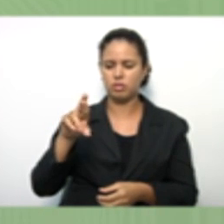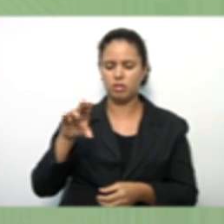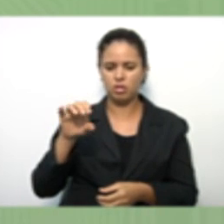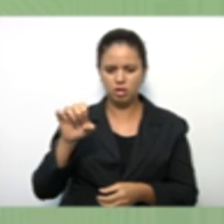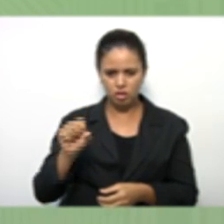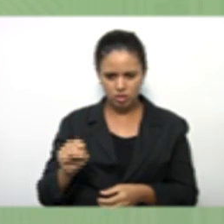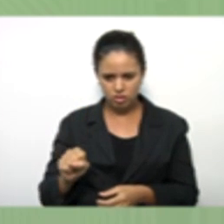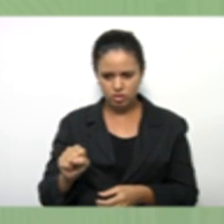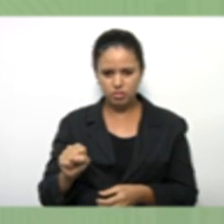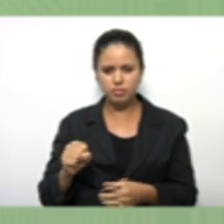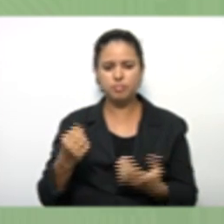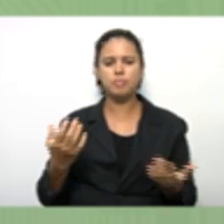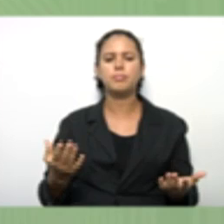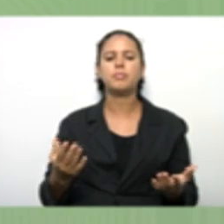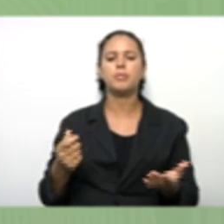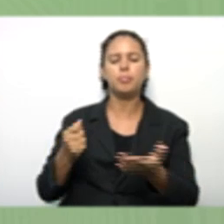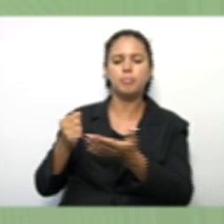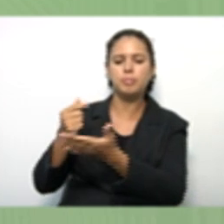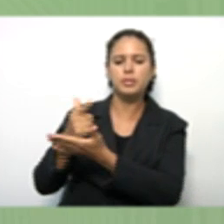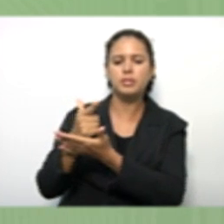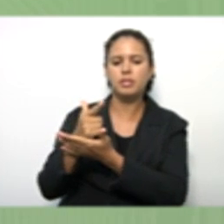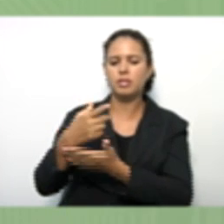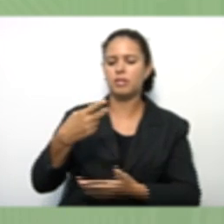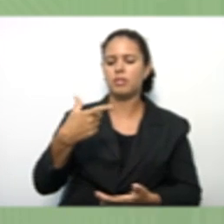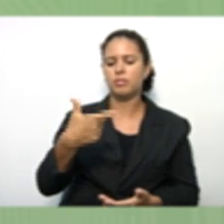pagar alguma coisa, isso é o quê? Uma